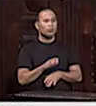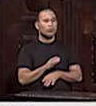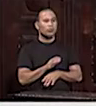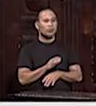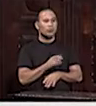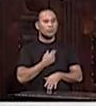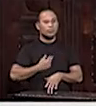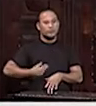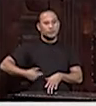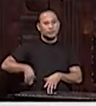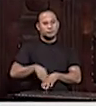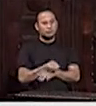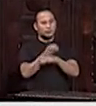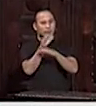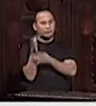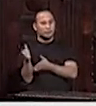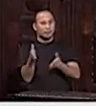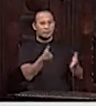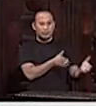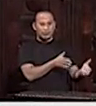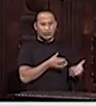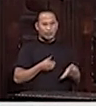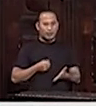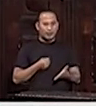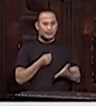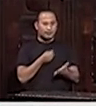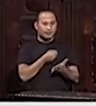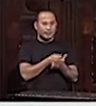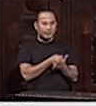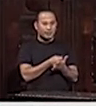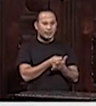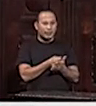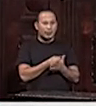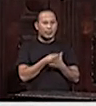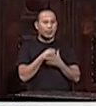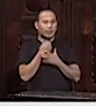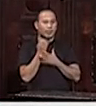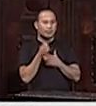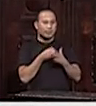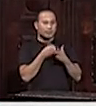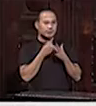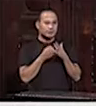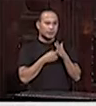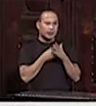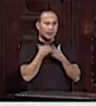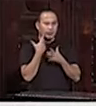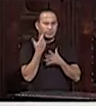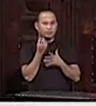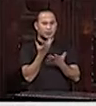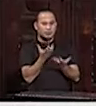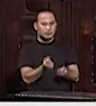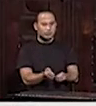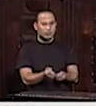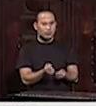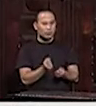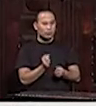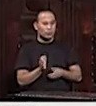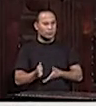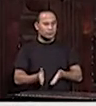que ressarcir os empresários beneficiados com incentivos